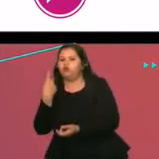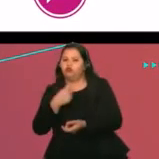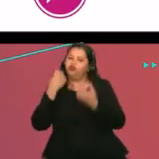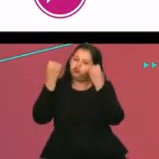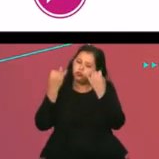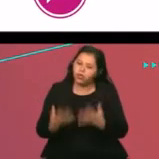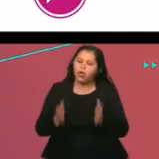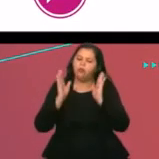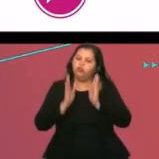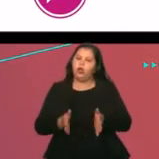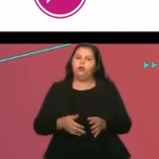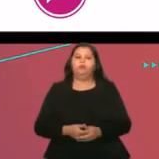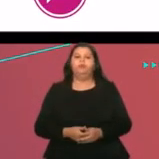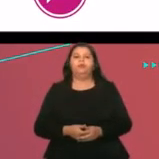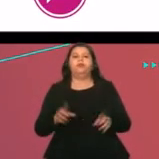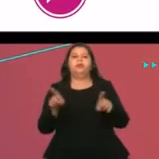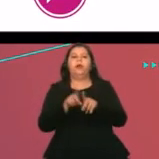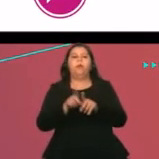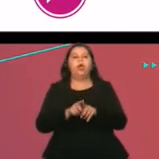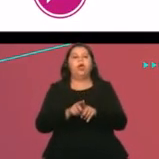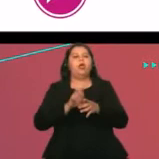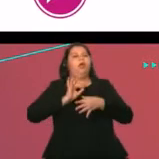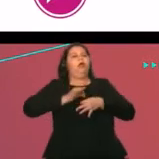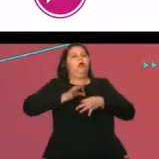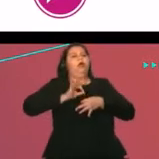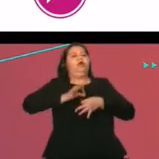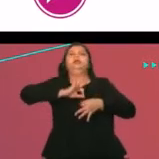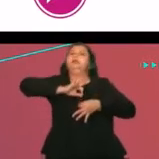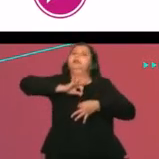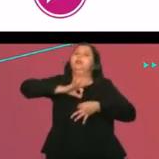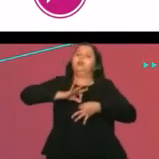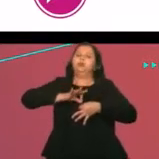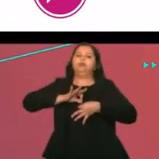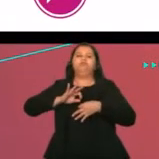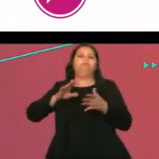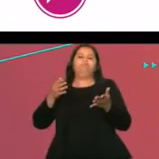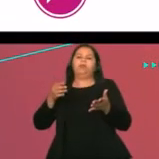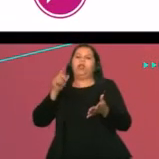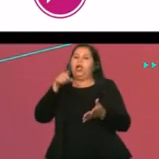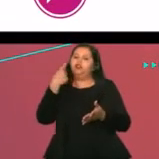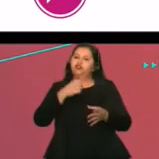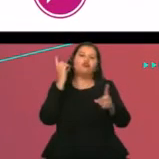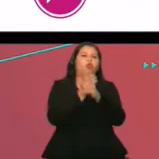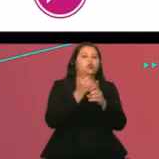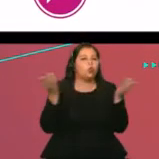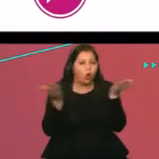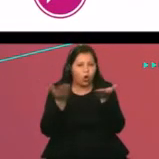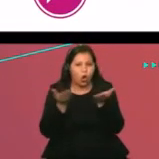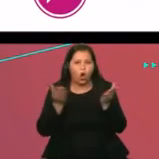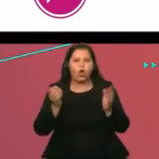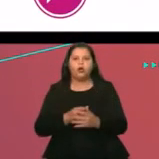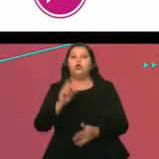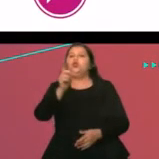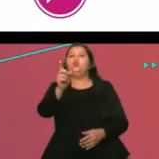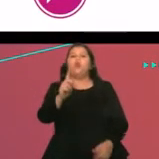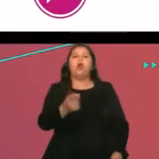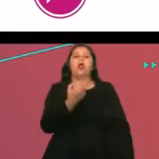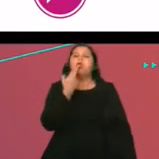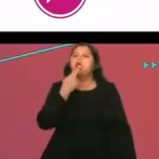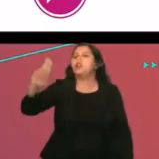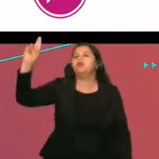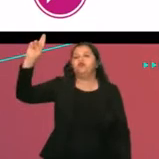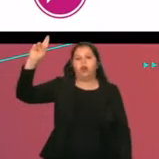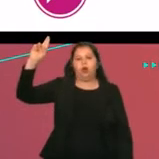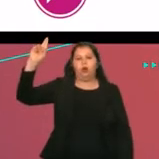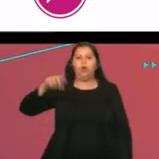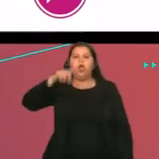para você lá nas espiritual o homem espiritual alguma coisa que recentemente foi colocado aqui não eu não tô falando só da religiosidade